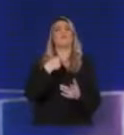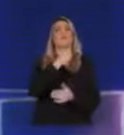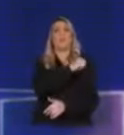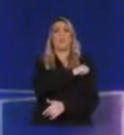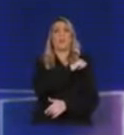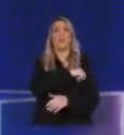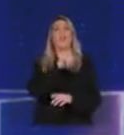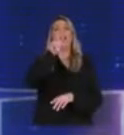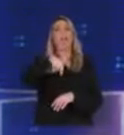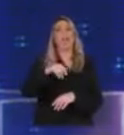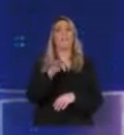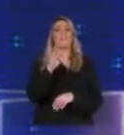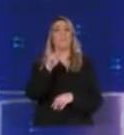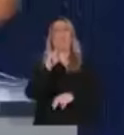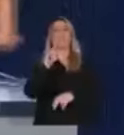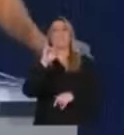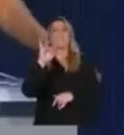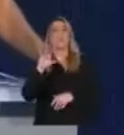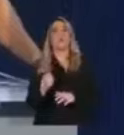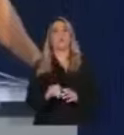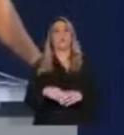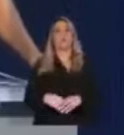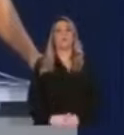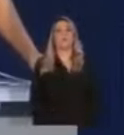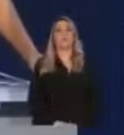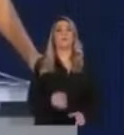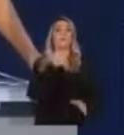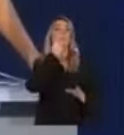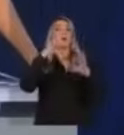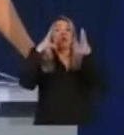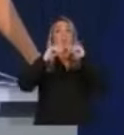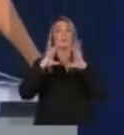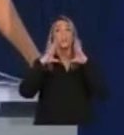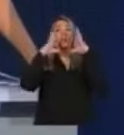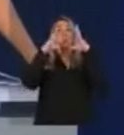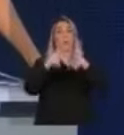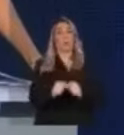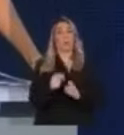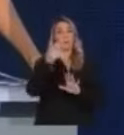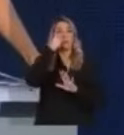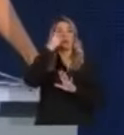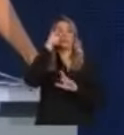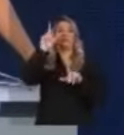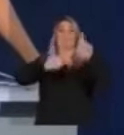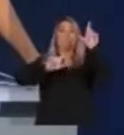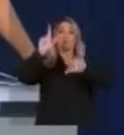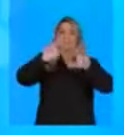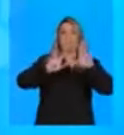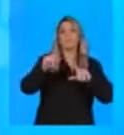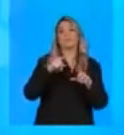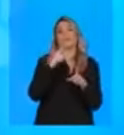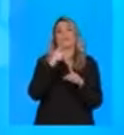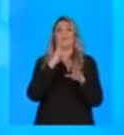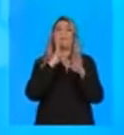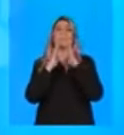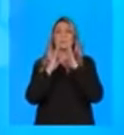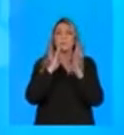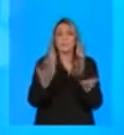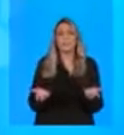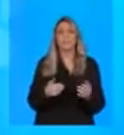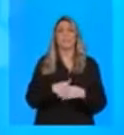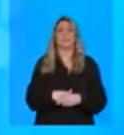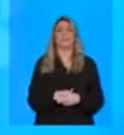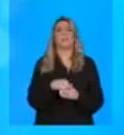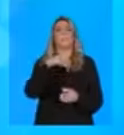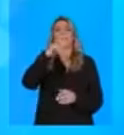o candidato Flávio bolsonaro B Boa noite a todos que nos assistem na televisão nas redes sociais Mariana